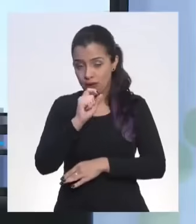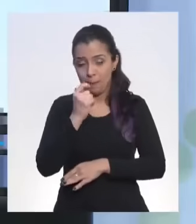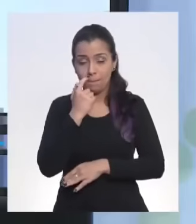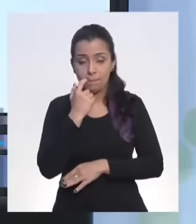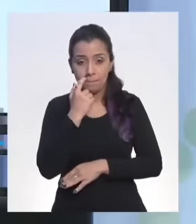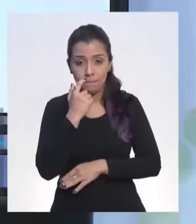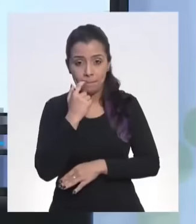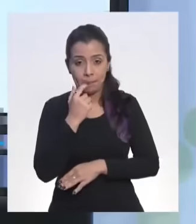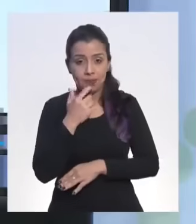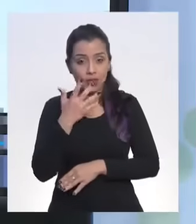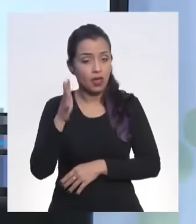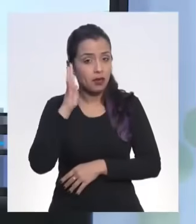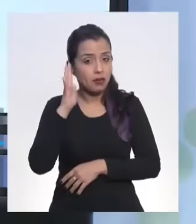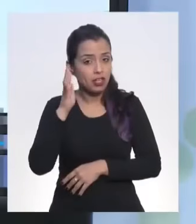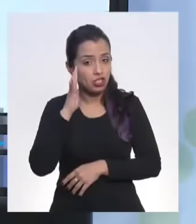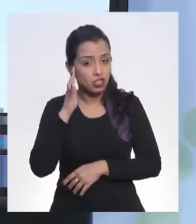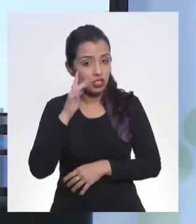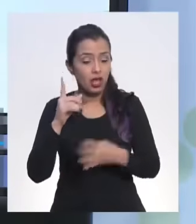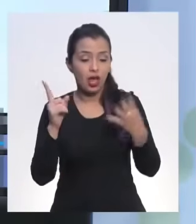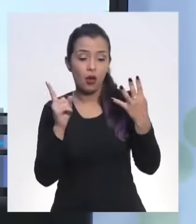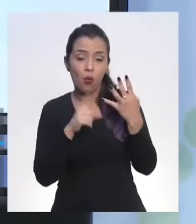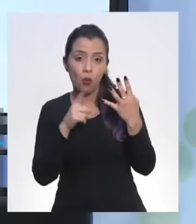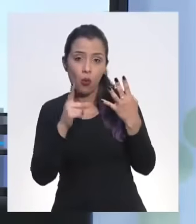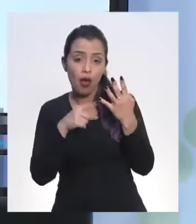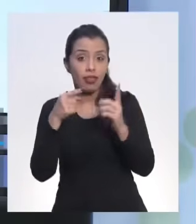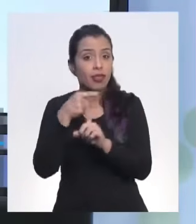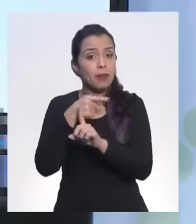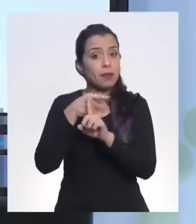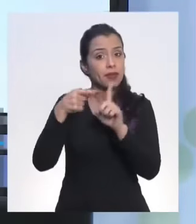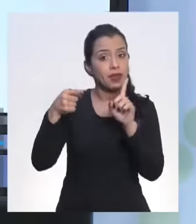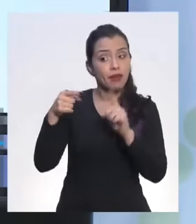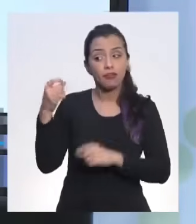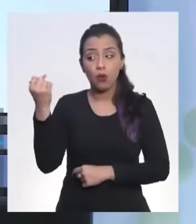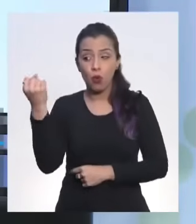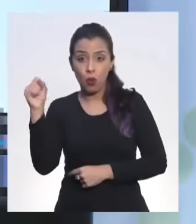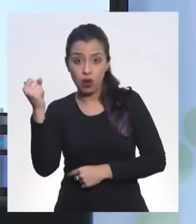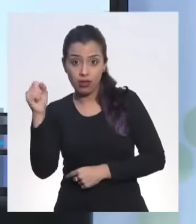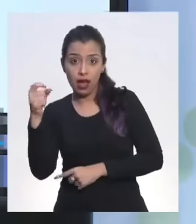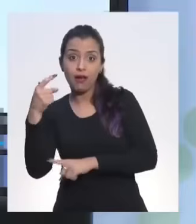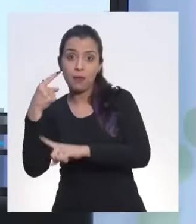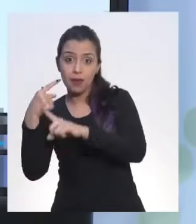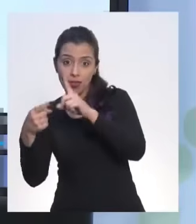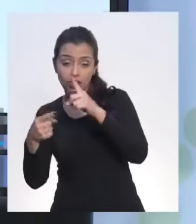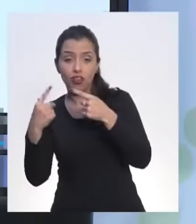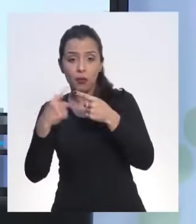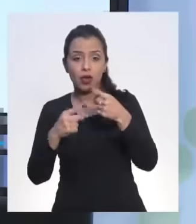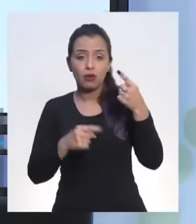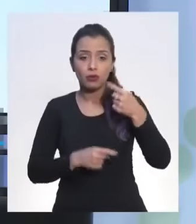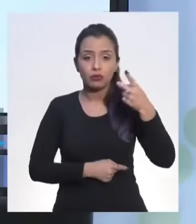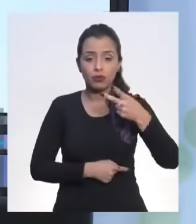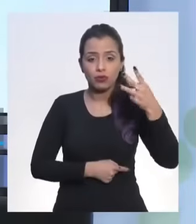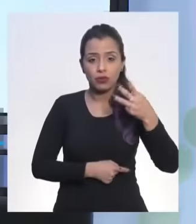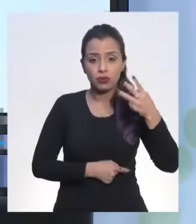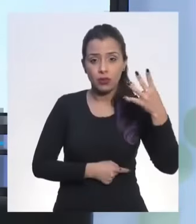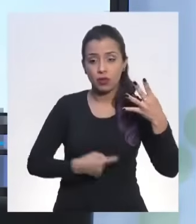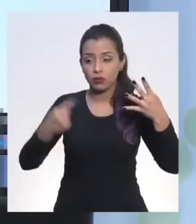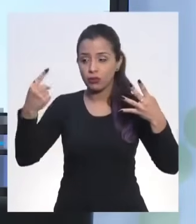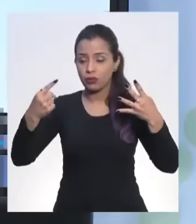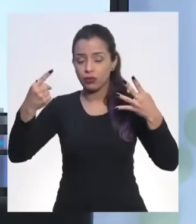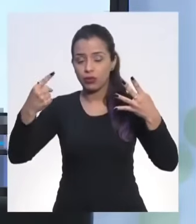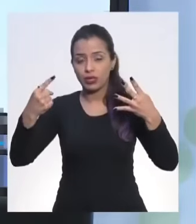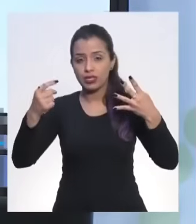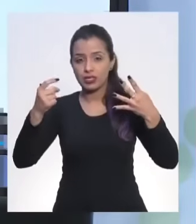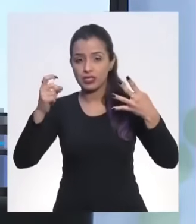penso, a 4ª parcela eu pago a metade e na 8ª eu também vou pagar a metade. Junta essas duas. Junta esses